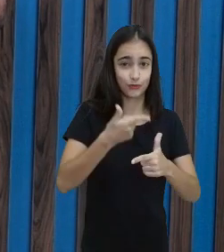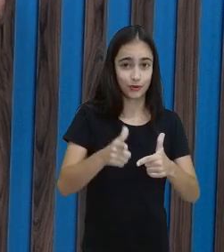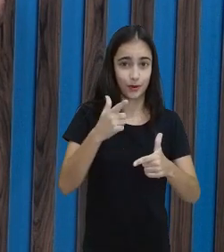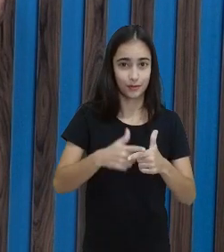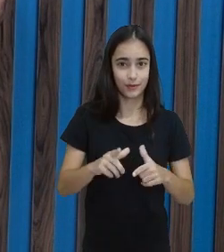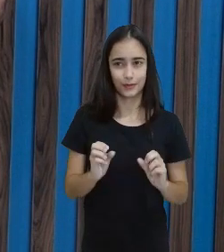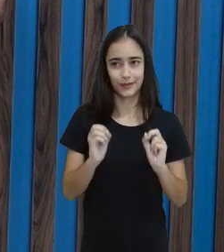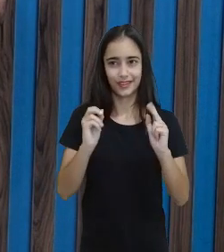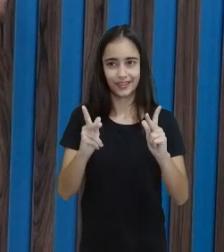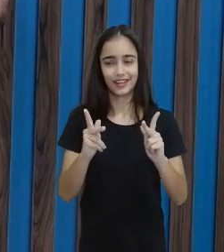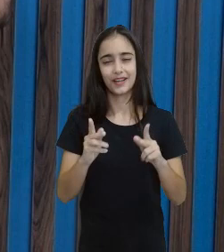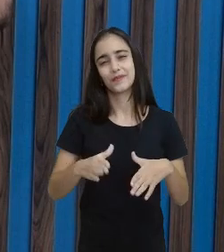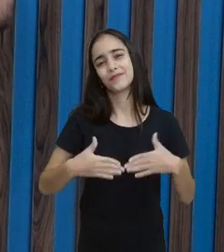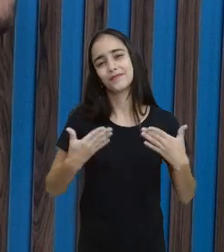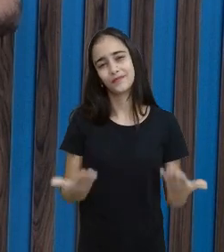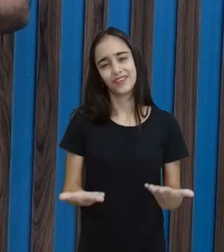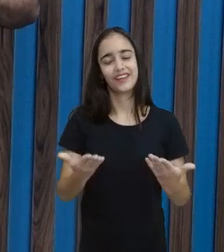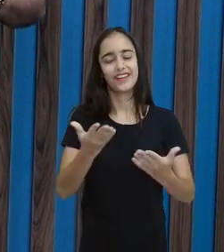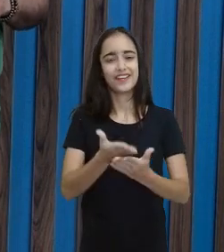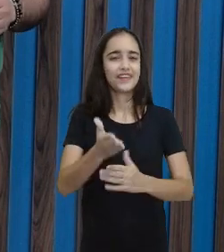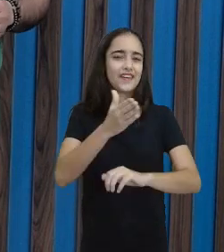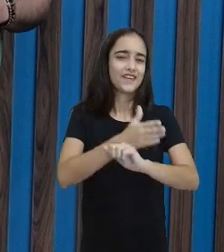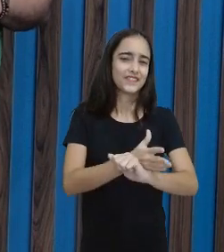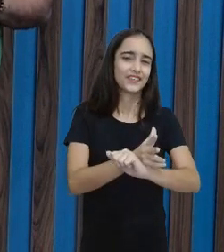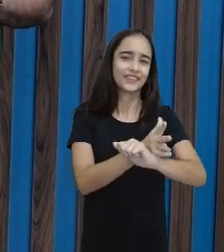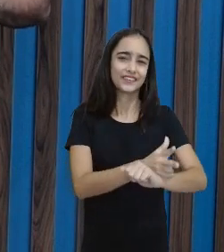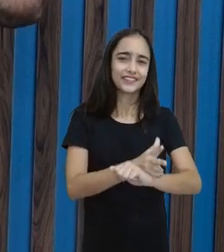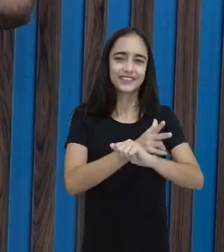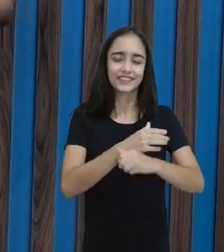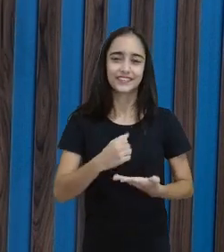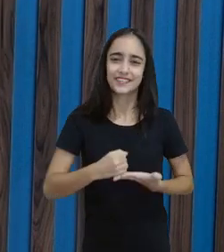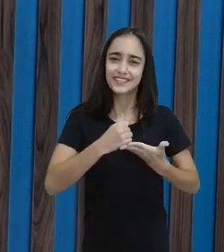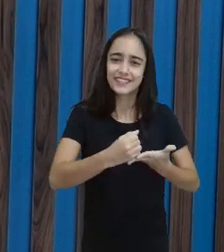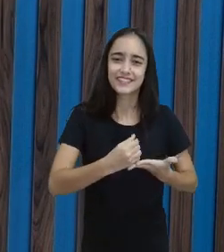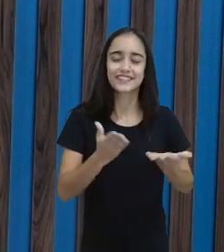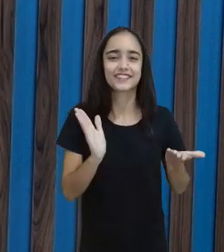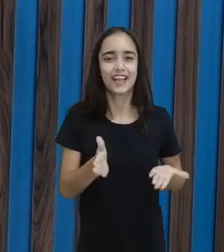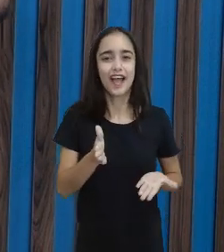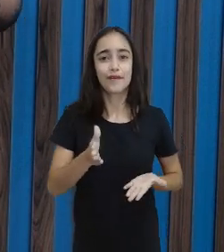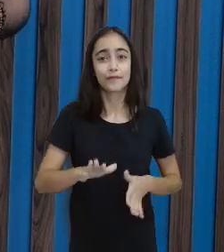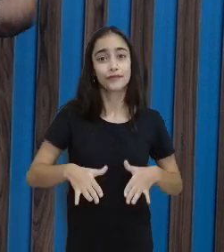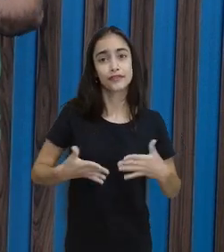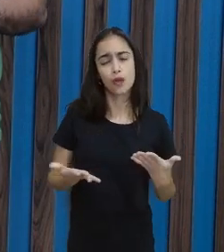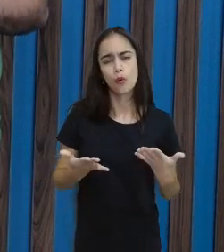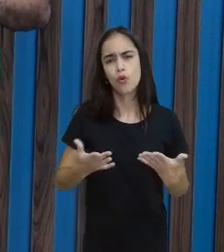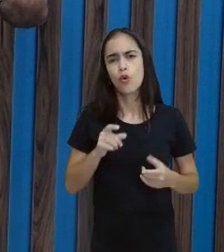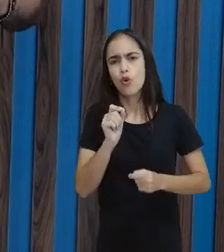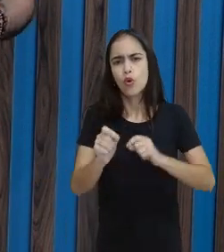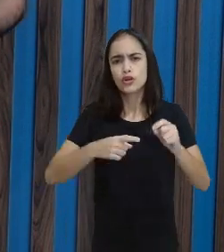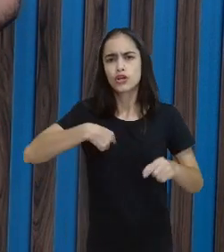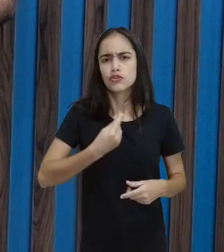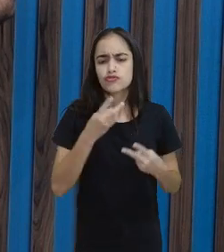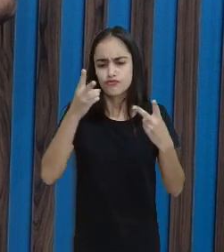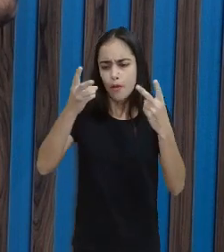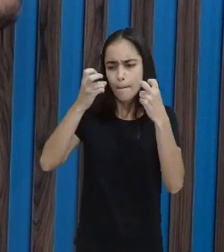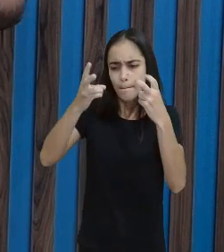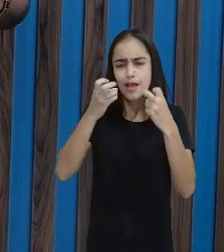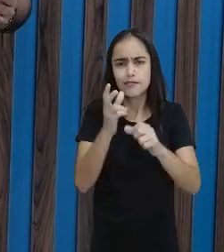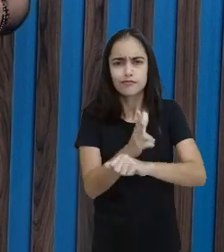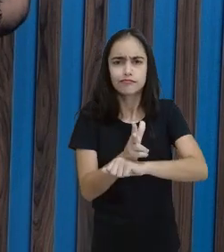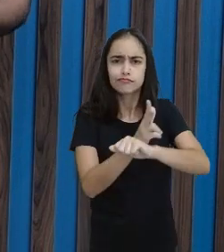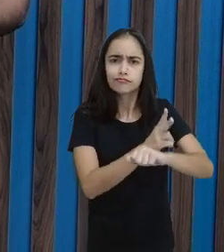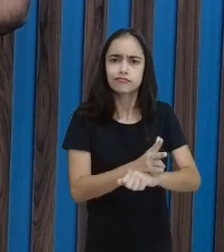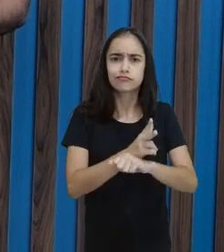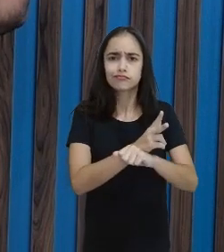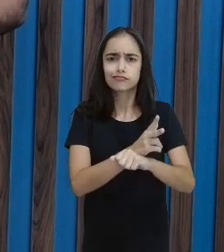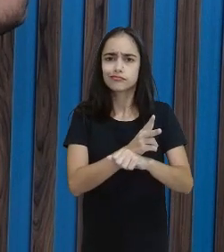aí a produção vai avançar. É isso aí. O que é que a gente extrai do vídeo? Nós vimos que o vídeo ele fala um pouco sobre a história